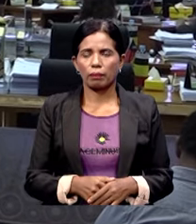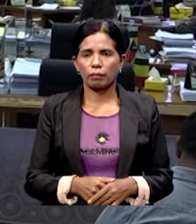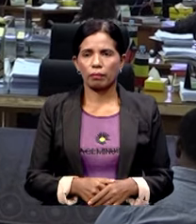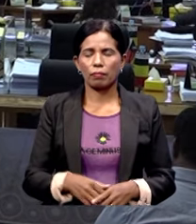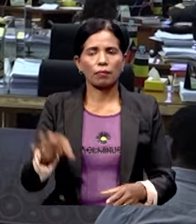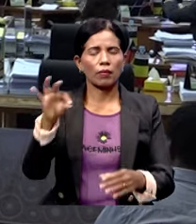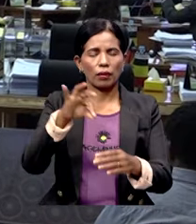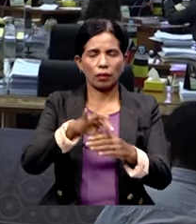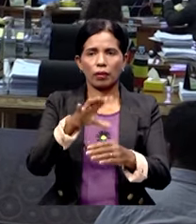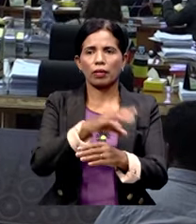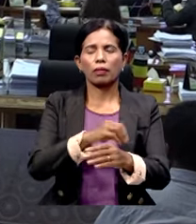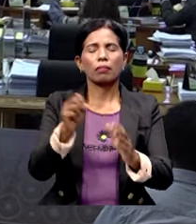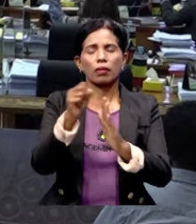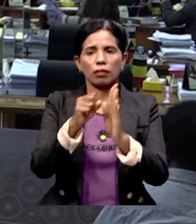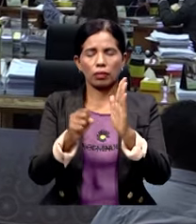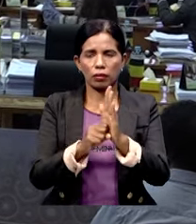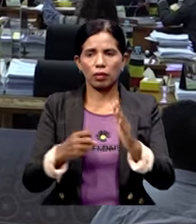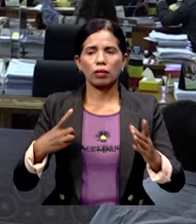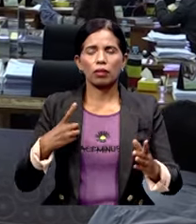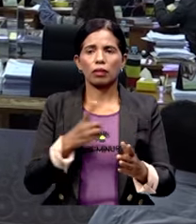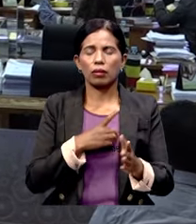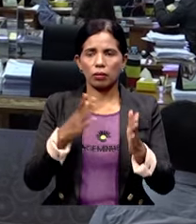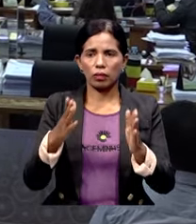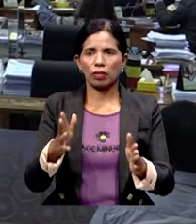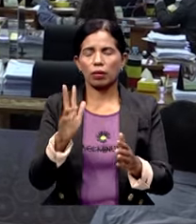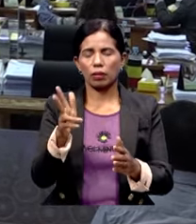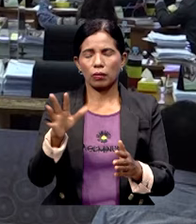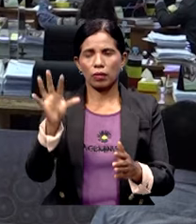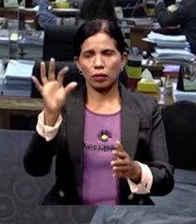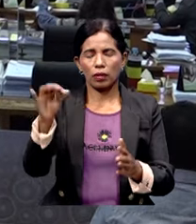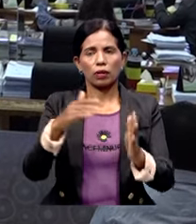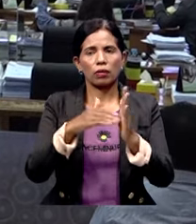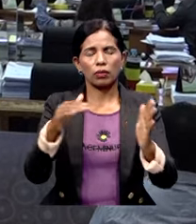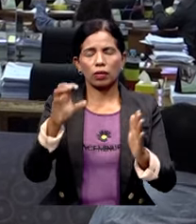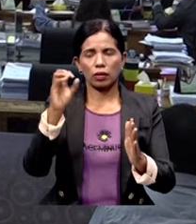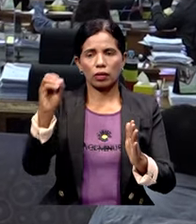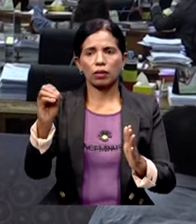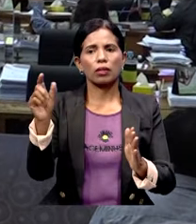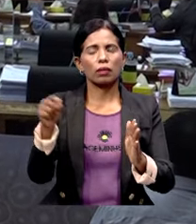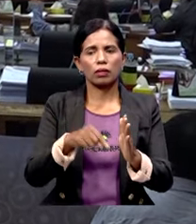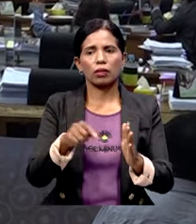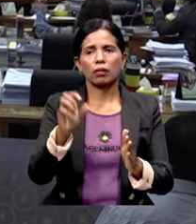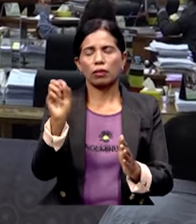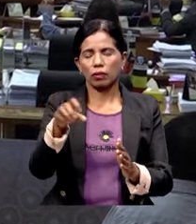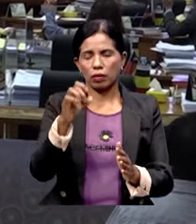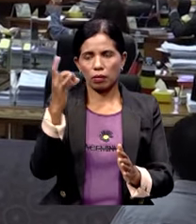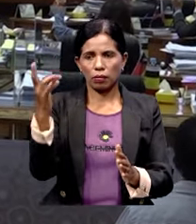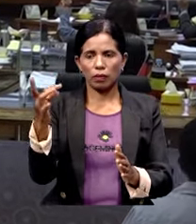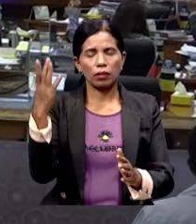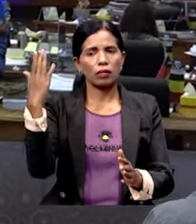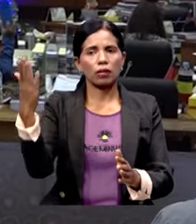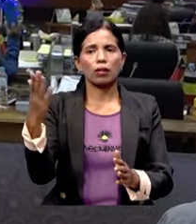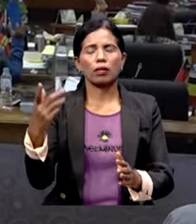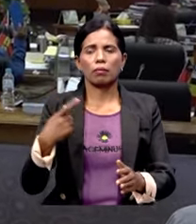Votação final global ba estatuto deputado voto a favor tol nulo recensia contra zero no abstenção sa nulo recinwalu e a